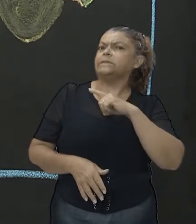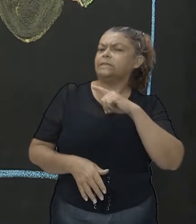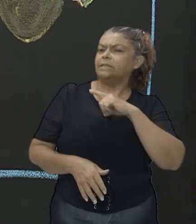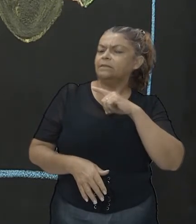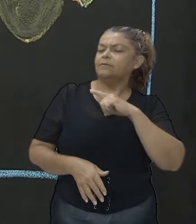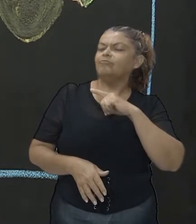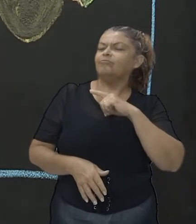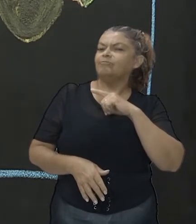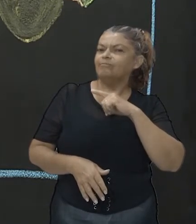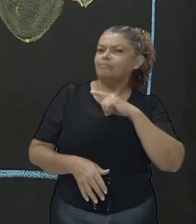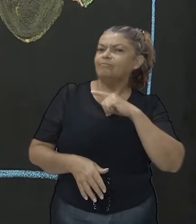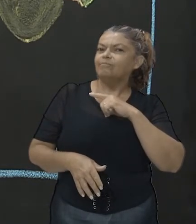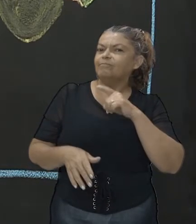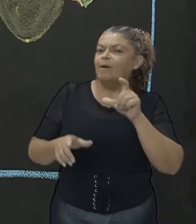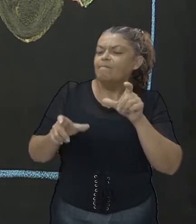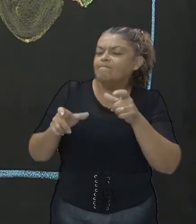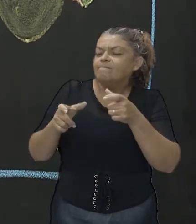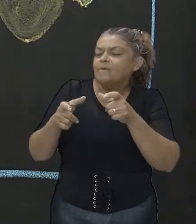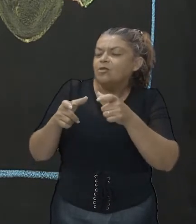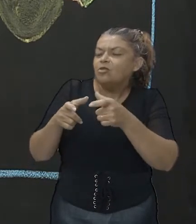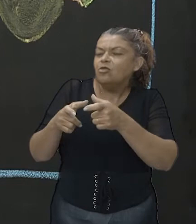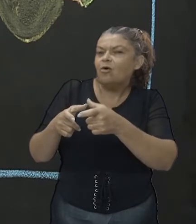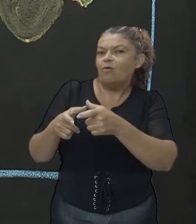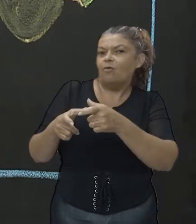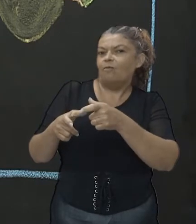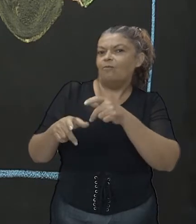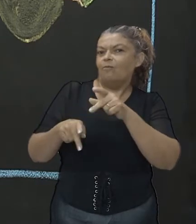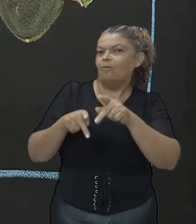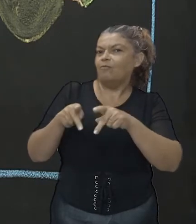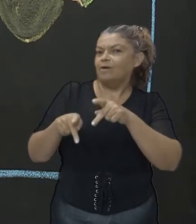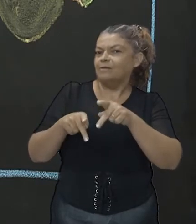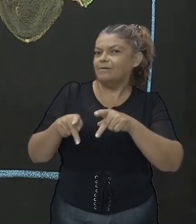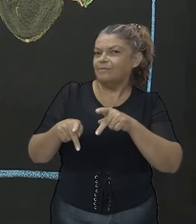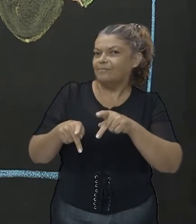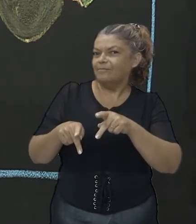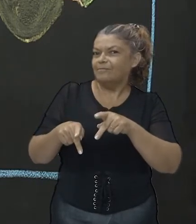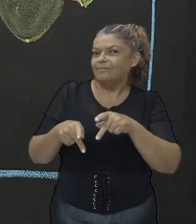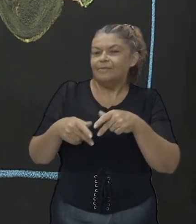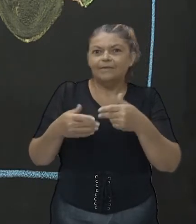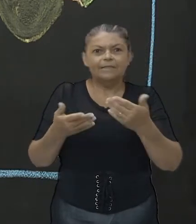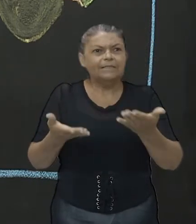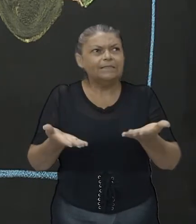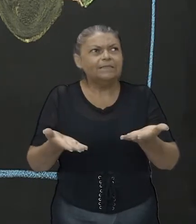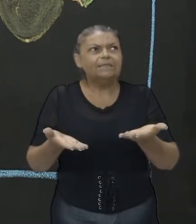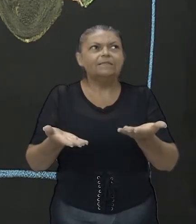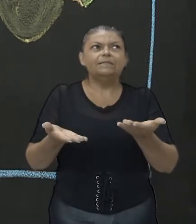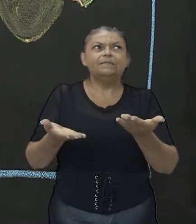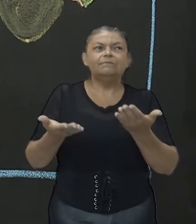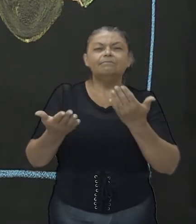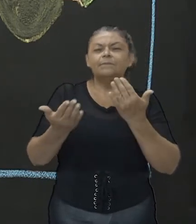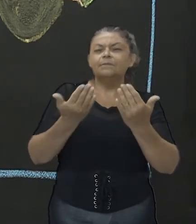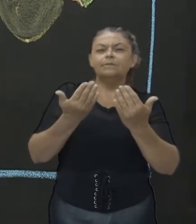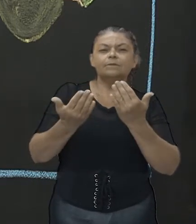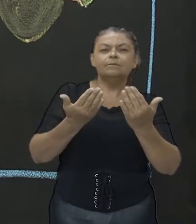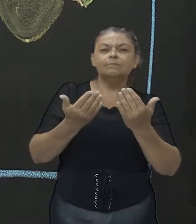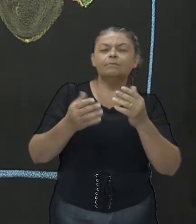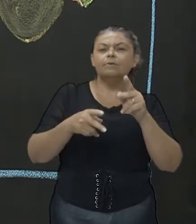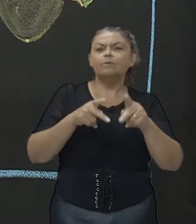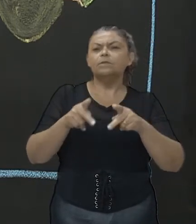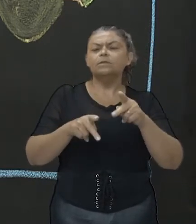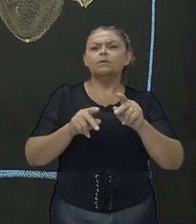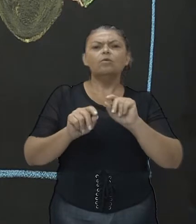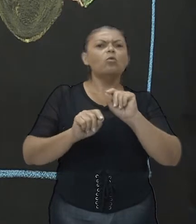é proporcionalmente menor. Seria algo como se eu dissesse assim, em relação à população, como seria